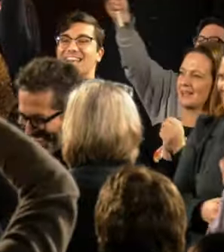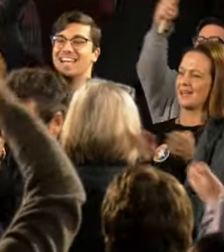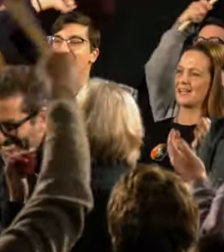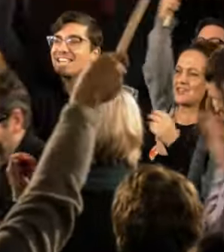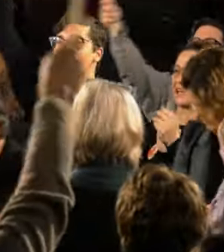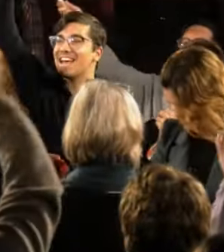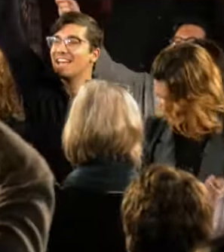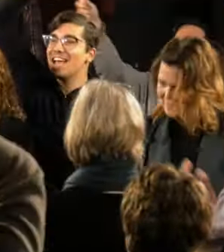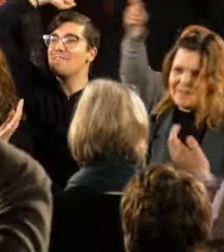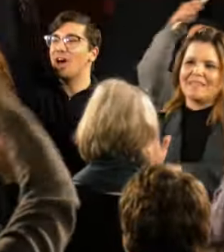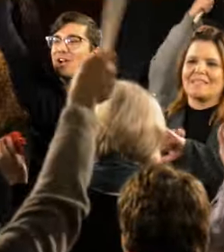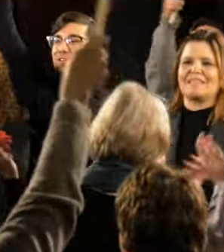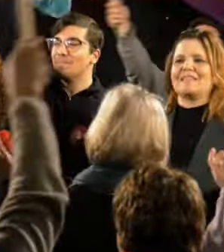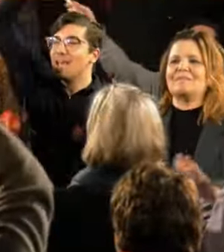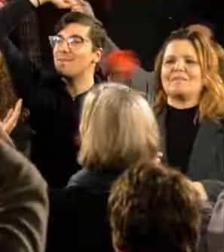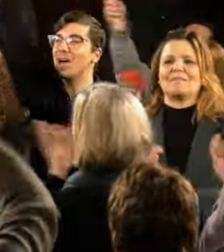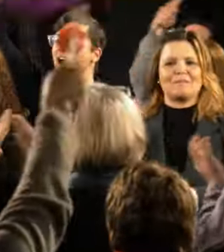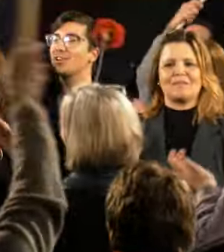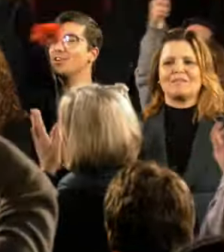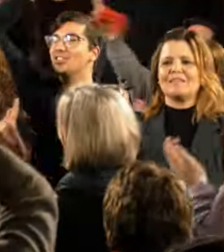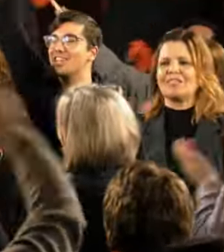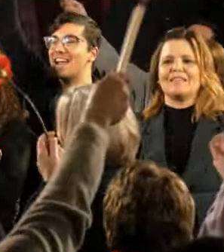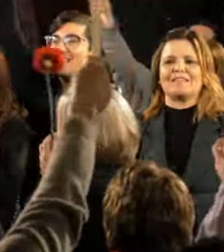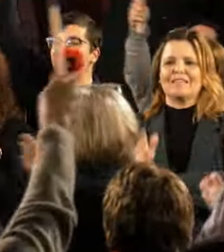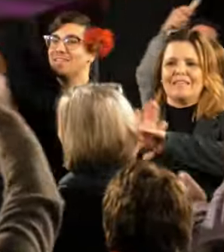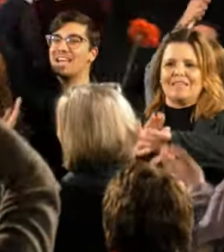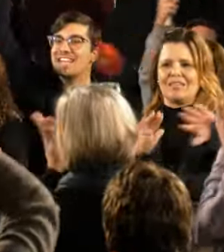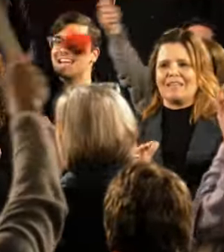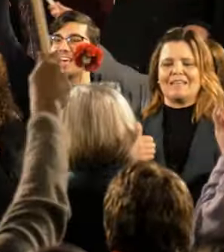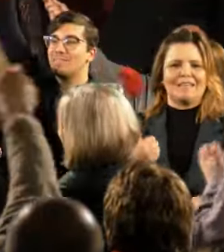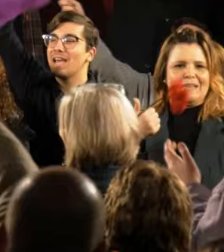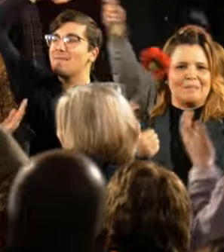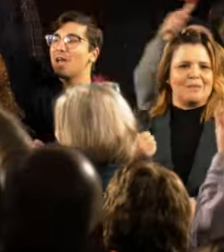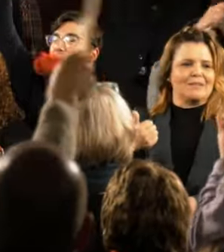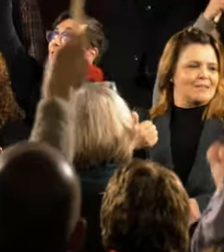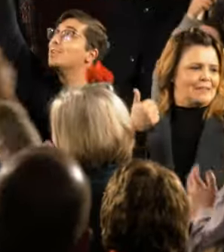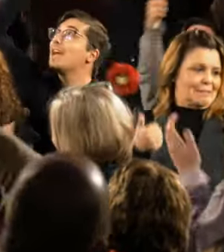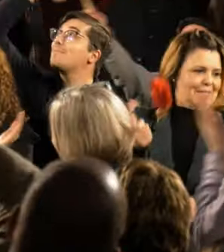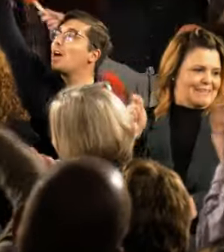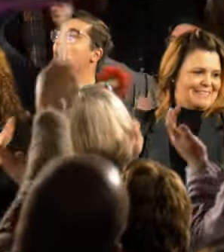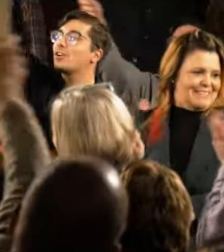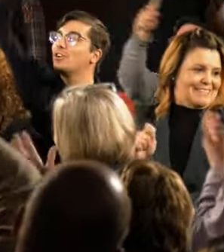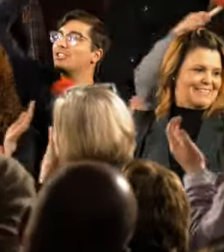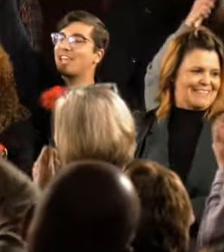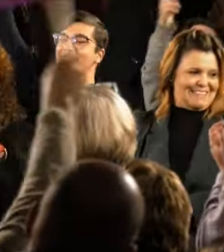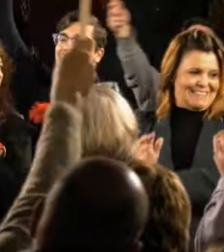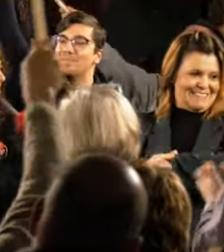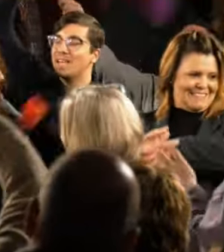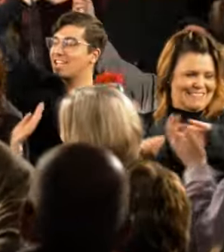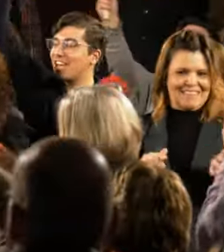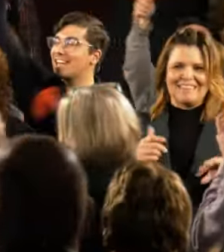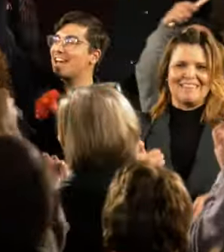esquerda é esquerda é bloco é bloco de esquerda é esquerda é bloco é bloco de